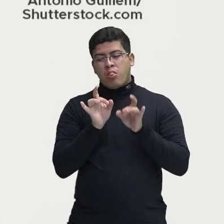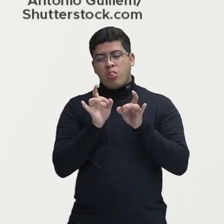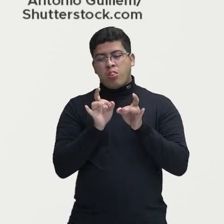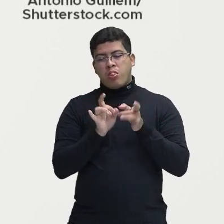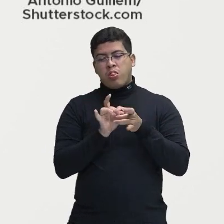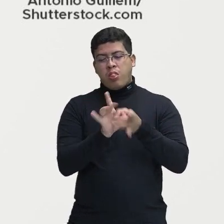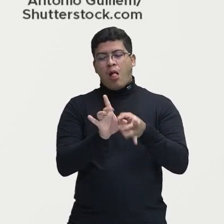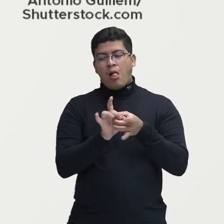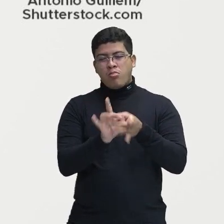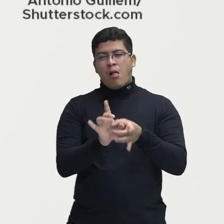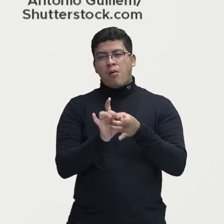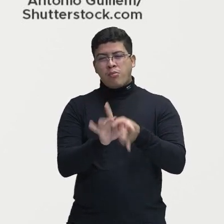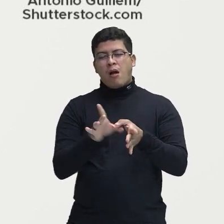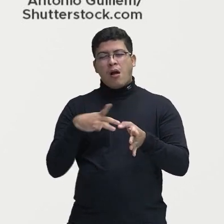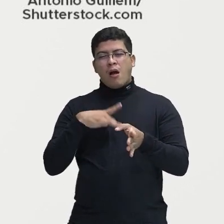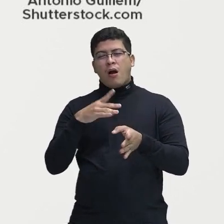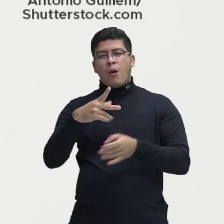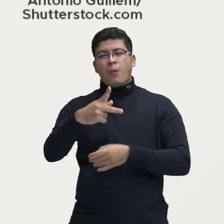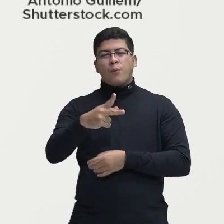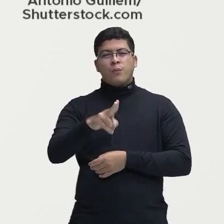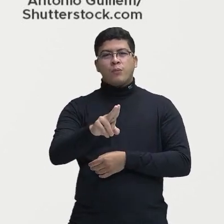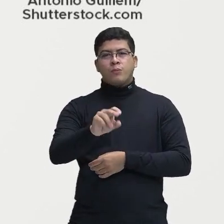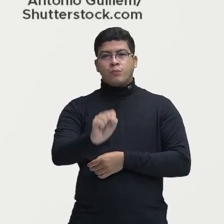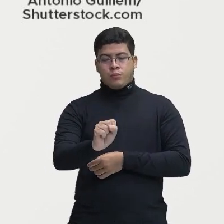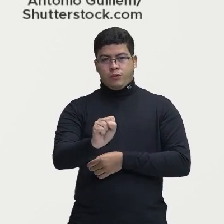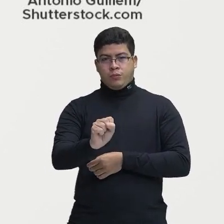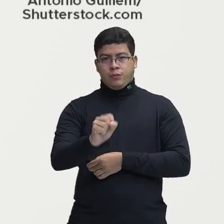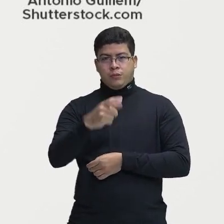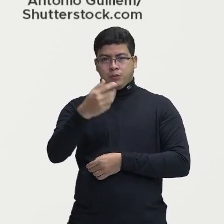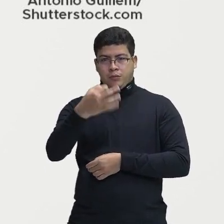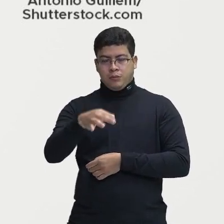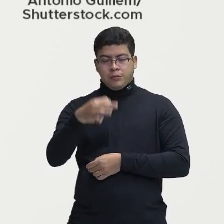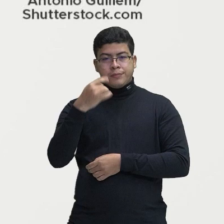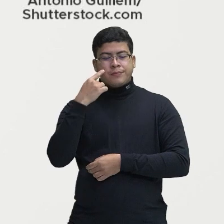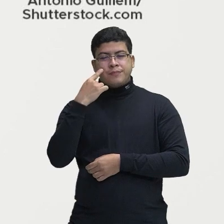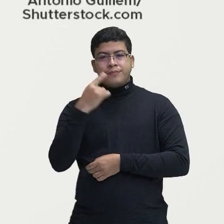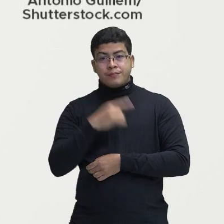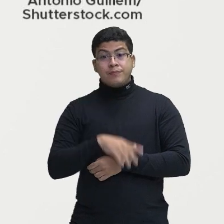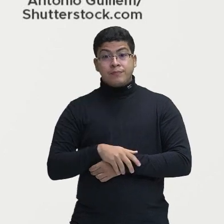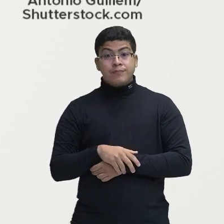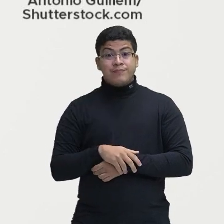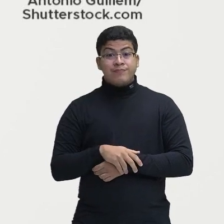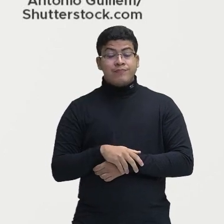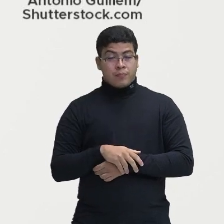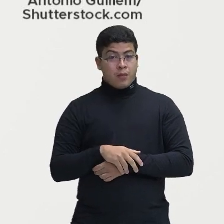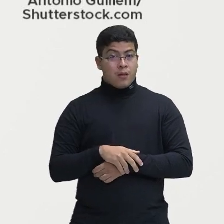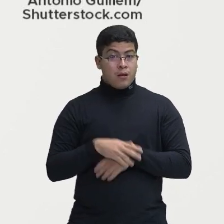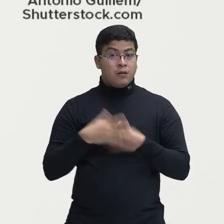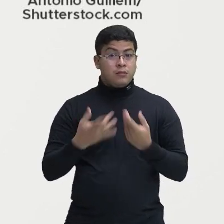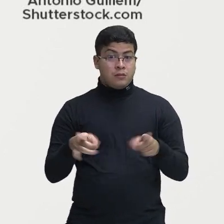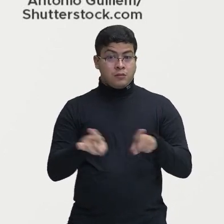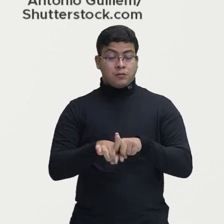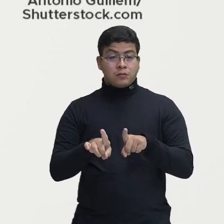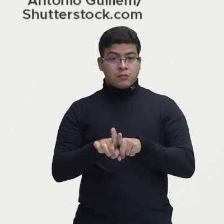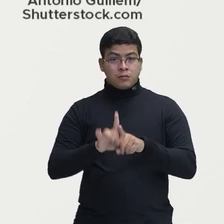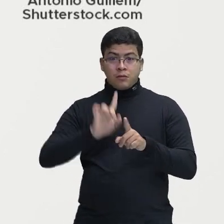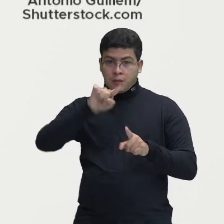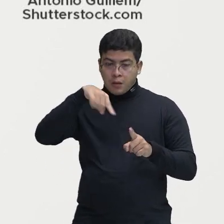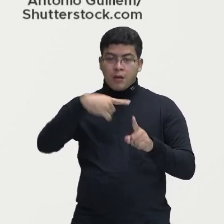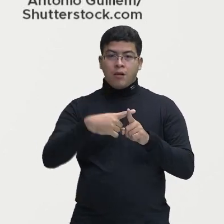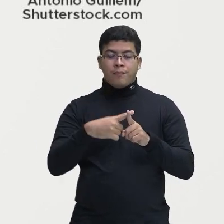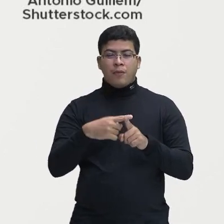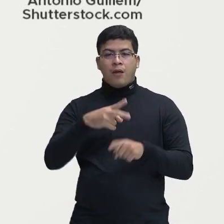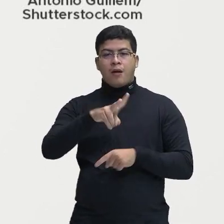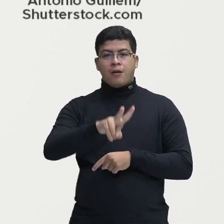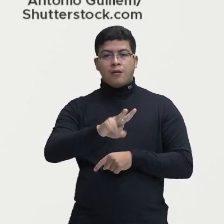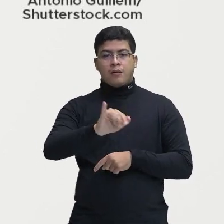vai formar essas feridas que a gente observa nessa imagem. Além da leishmaniose cutânea, tem uma que é mais grave, que é a